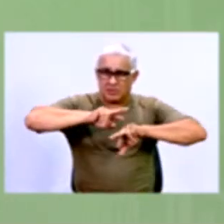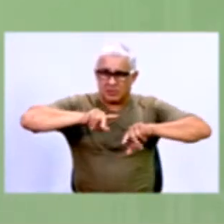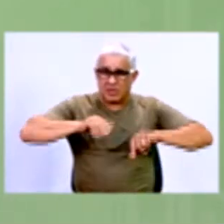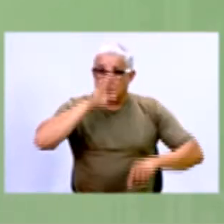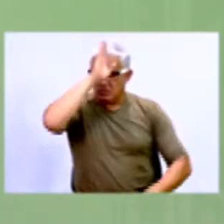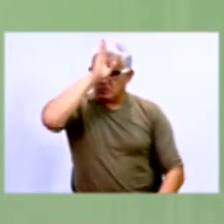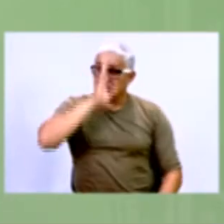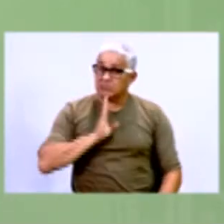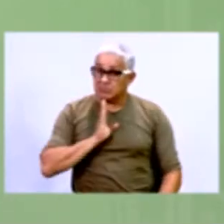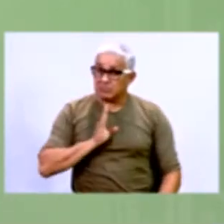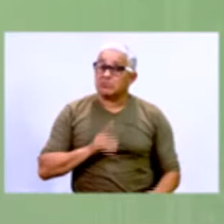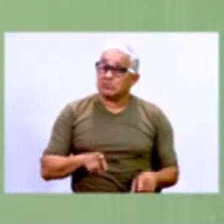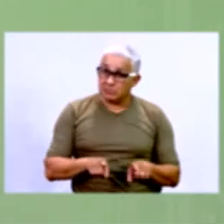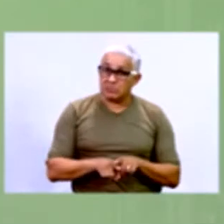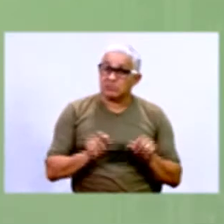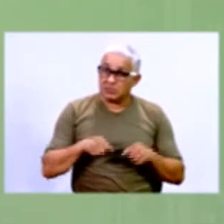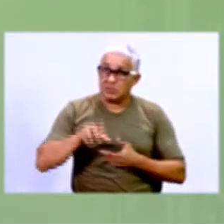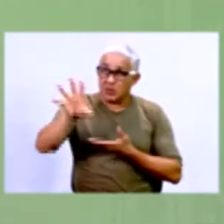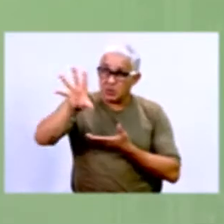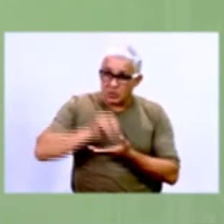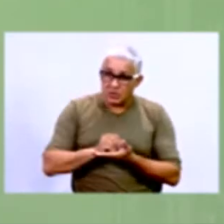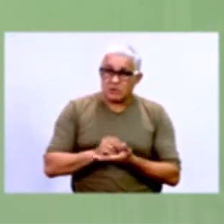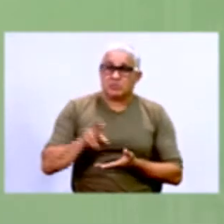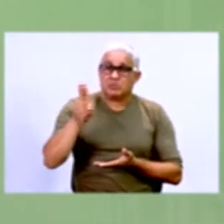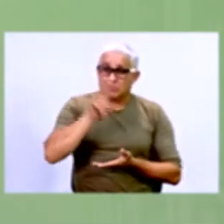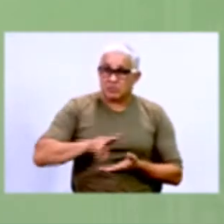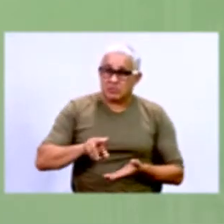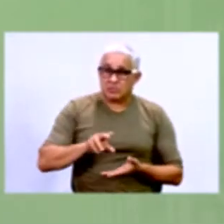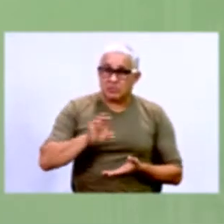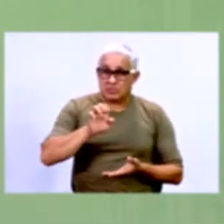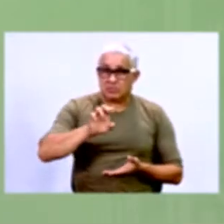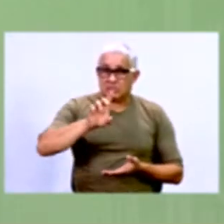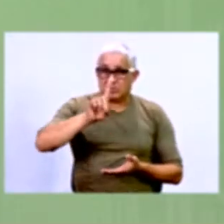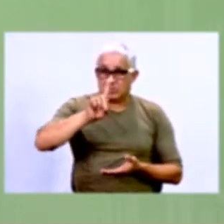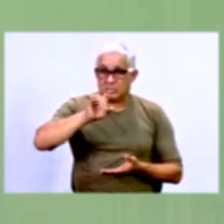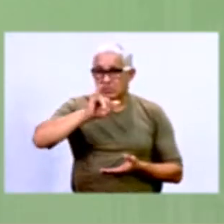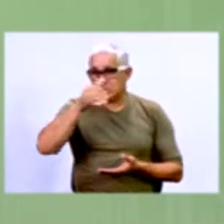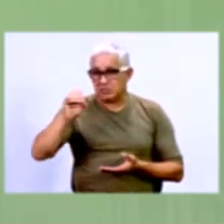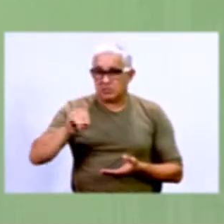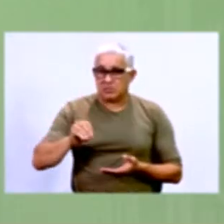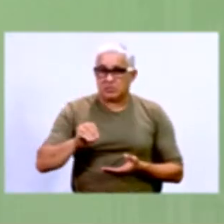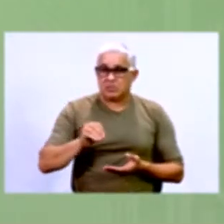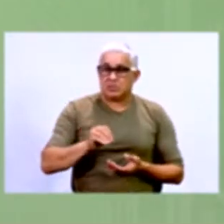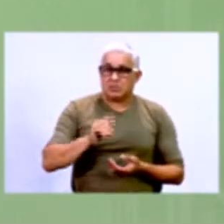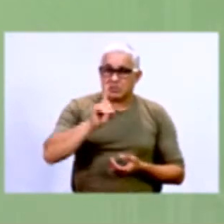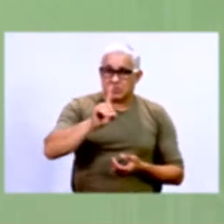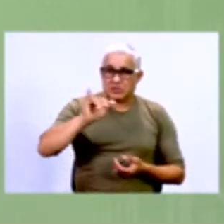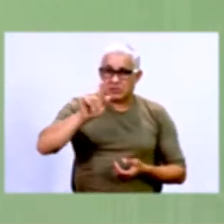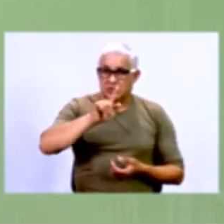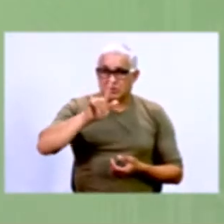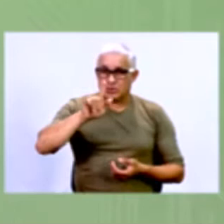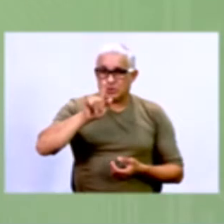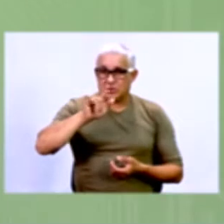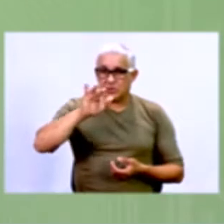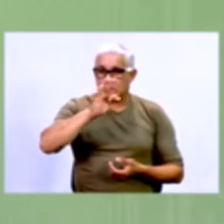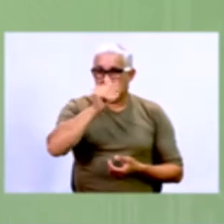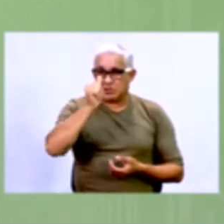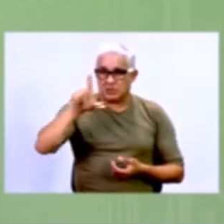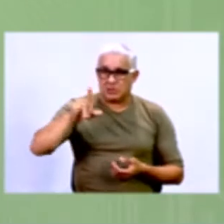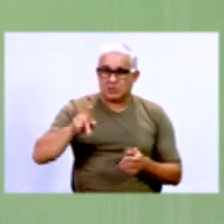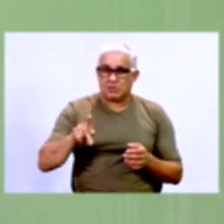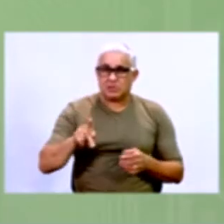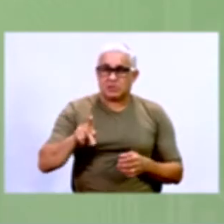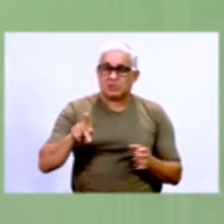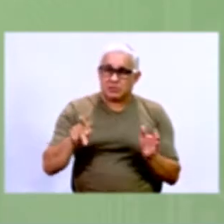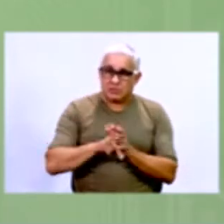gratuito, e ele é utilizado para edição digital de áudio. E ele é bastante popular porque ele é disponível em